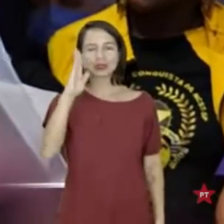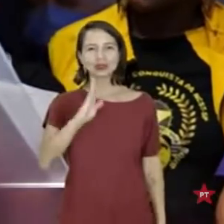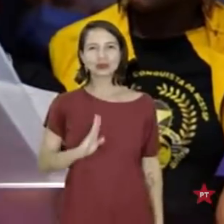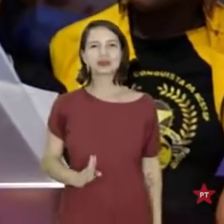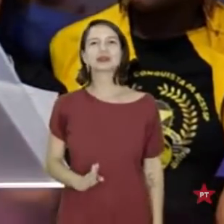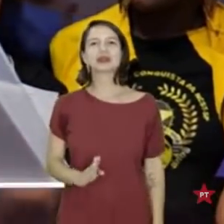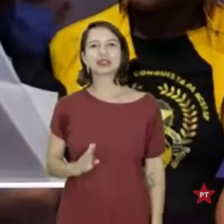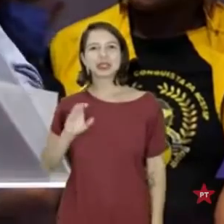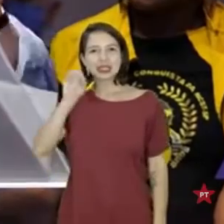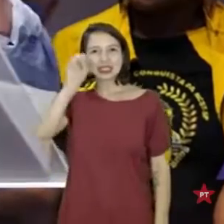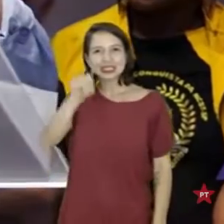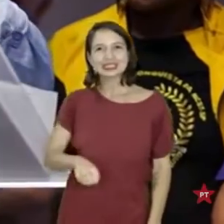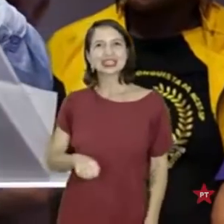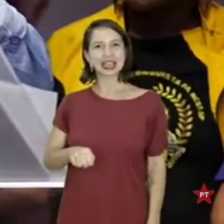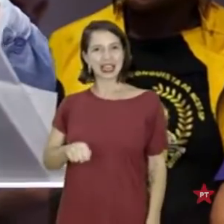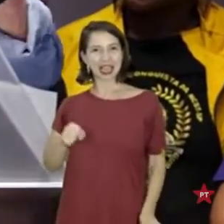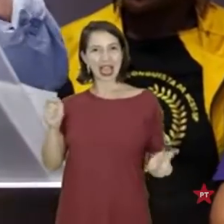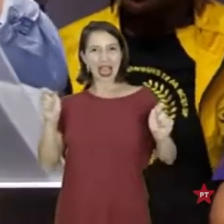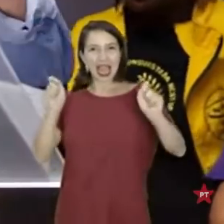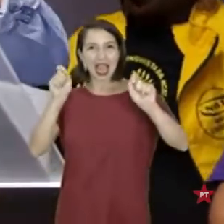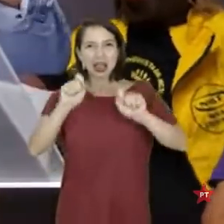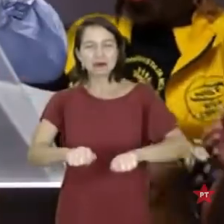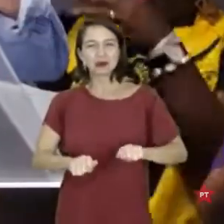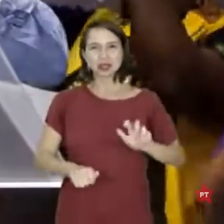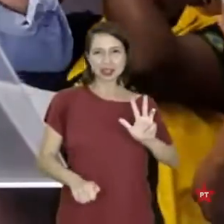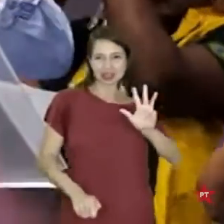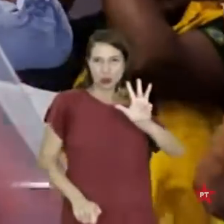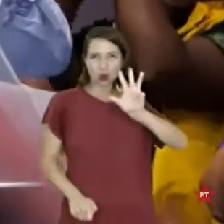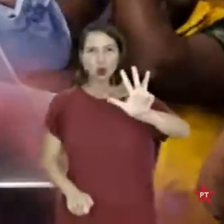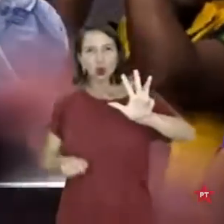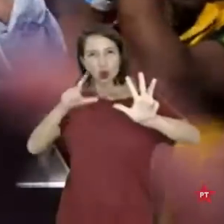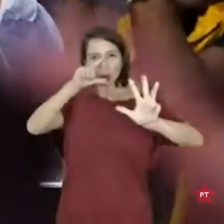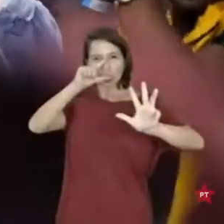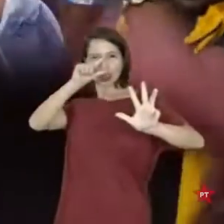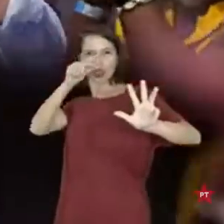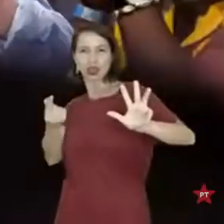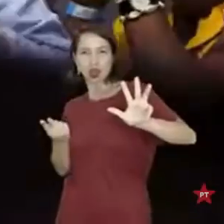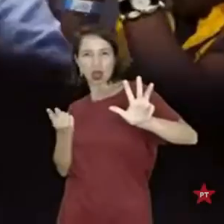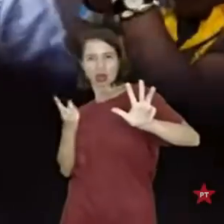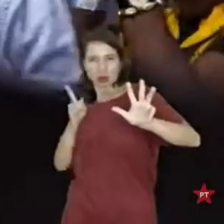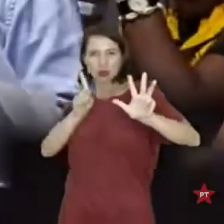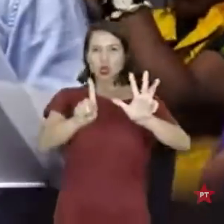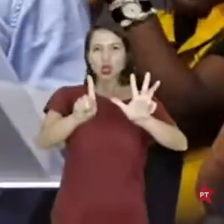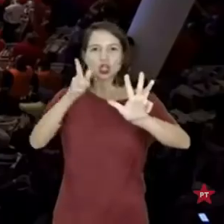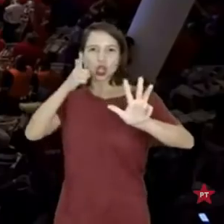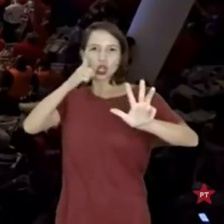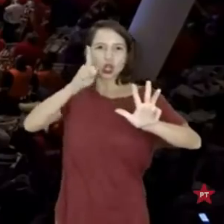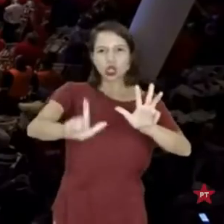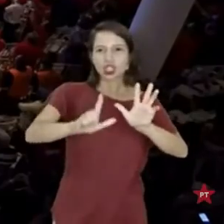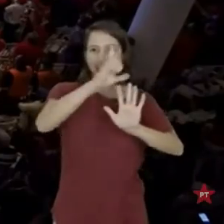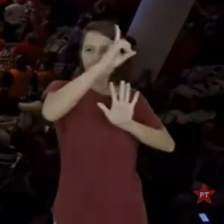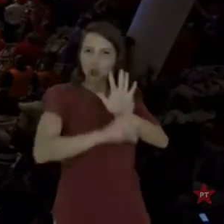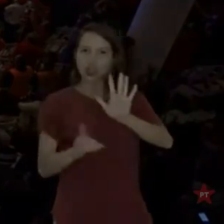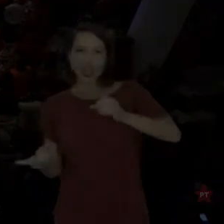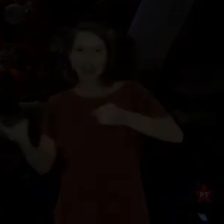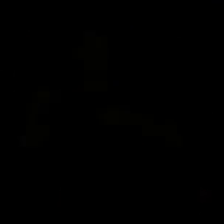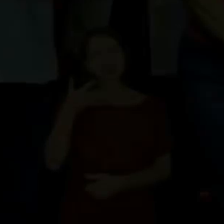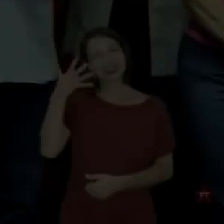uma chapa para reconquistar os direitos do povo trabalhador desse país.